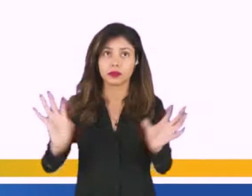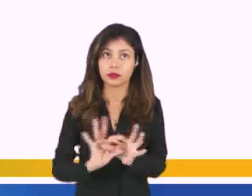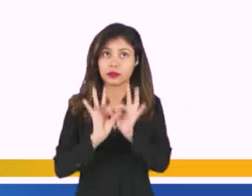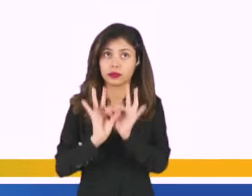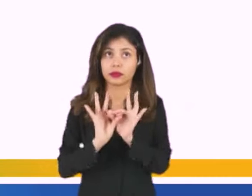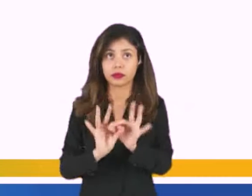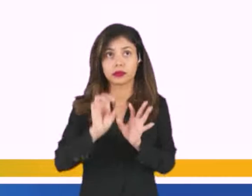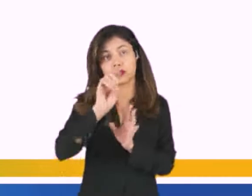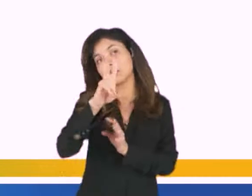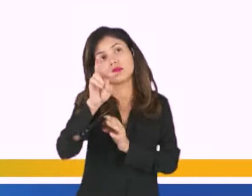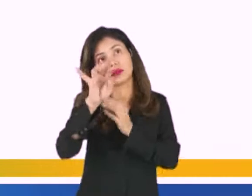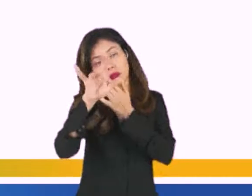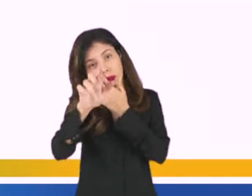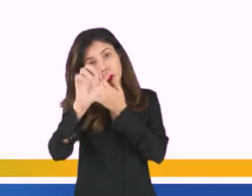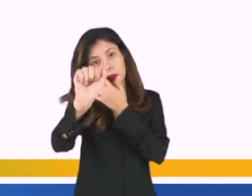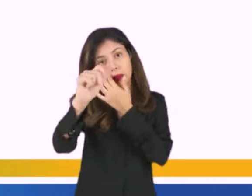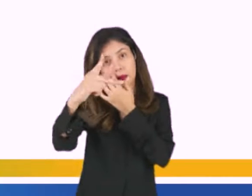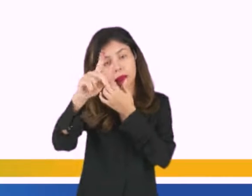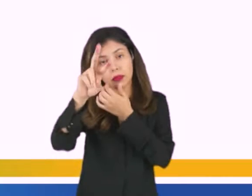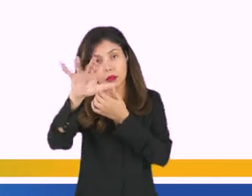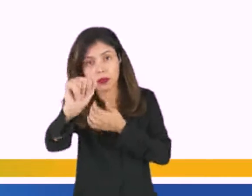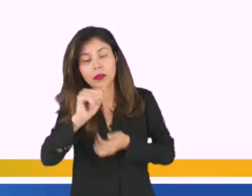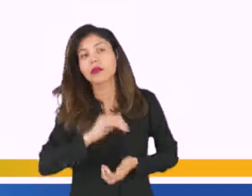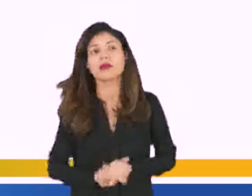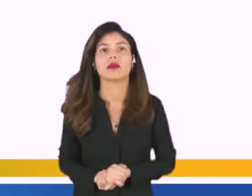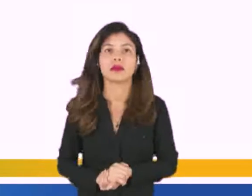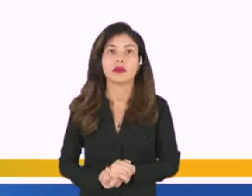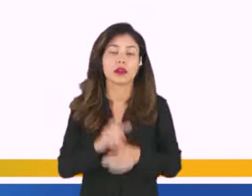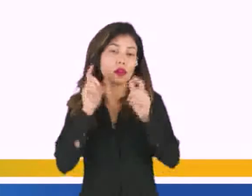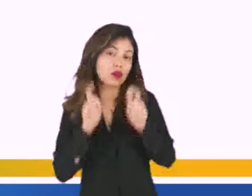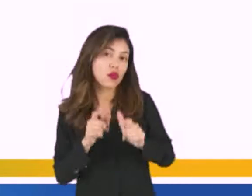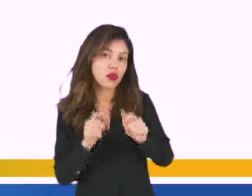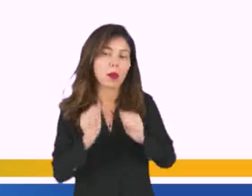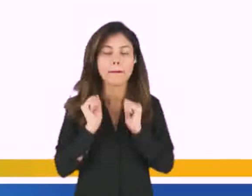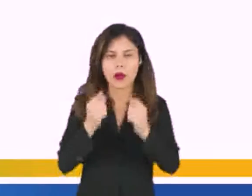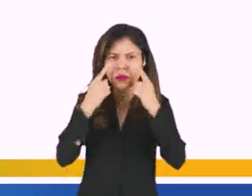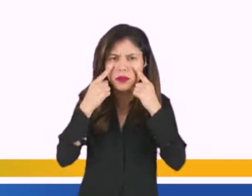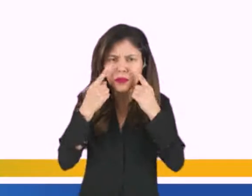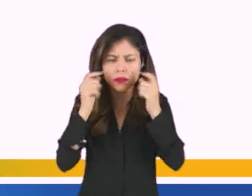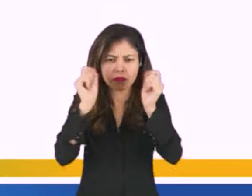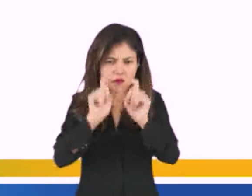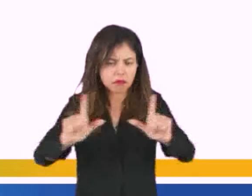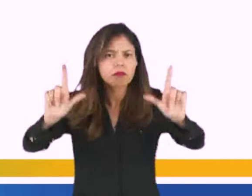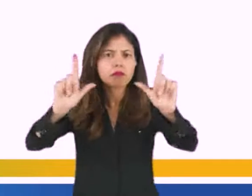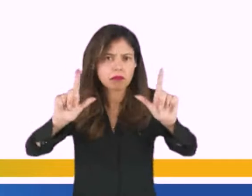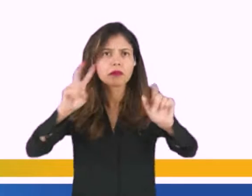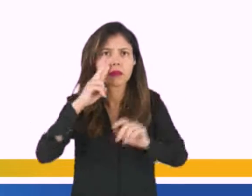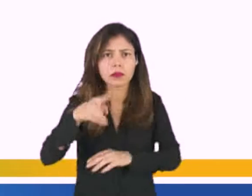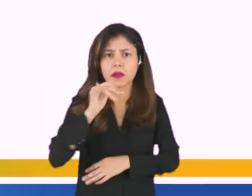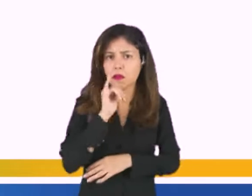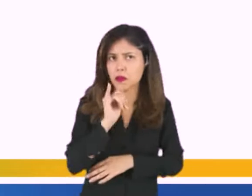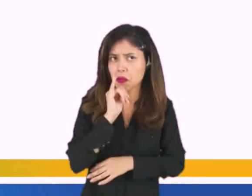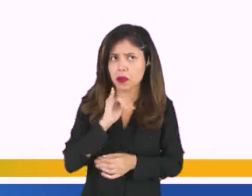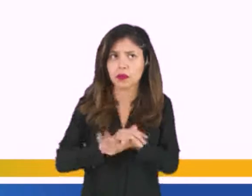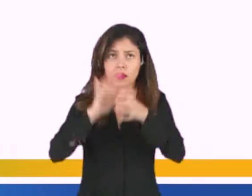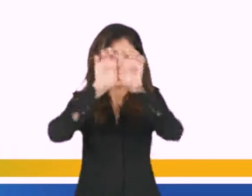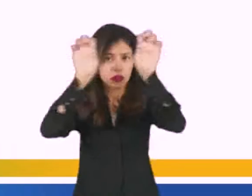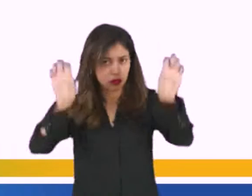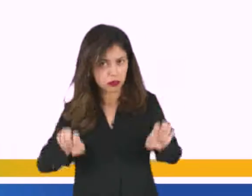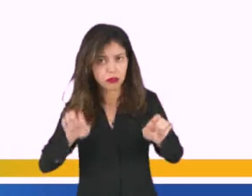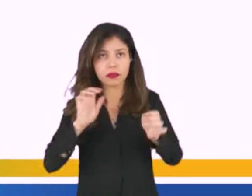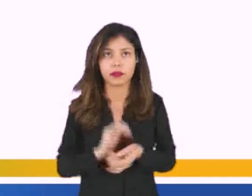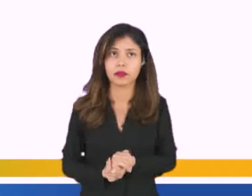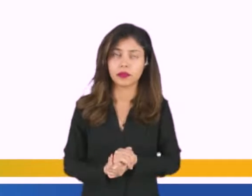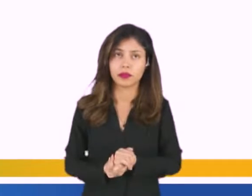ligação de covalência apolar, aonde você pode observar, nesse exemplo aqui, dessa estrutura,